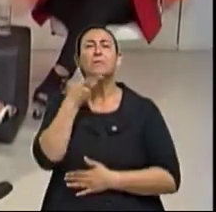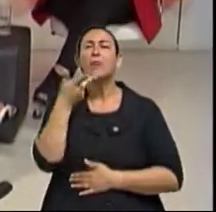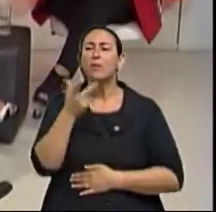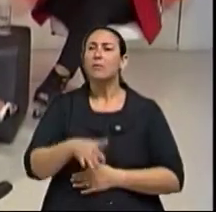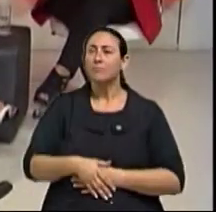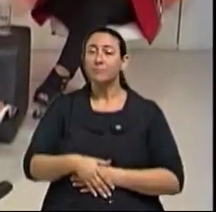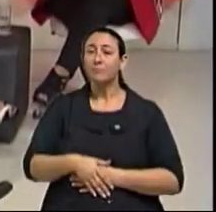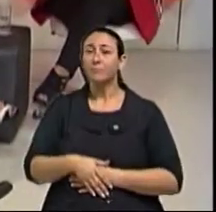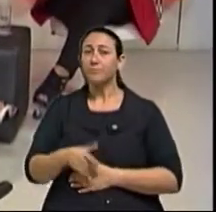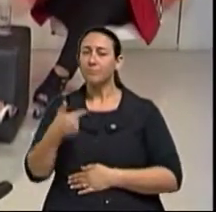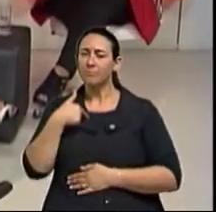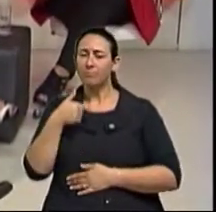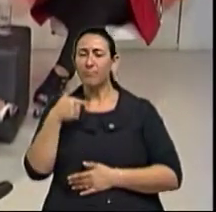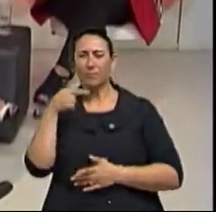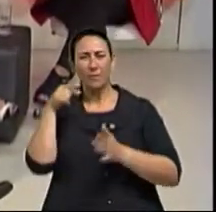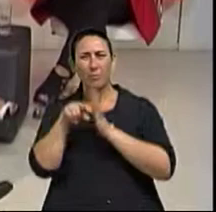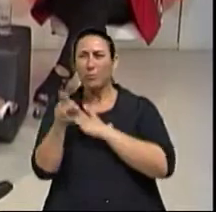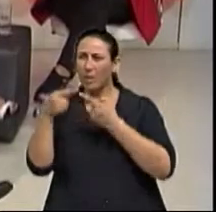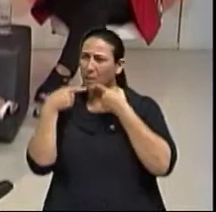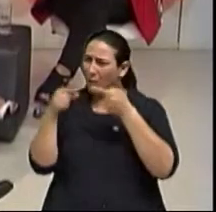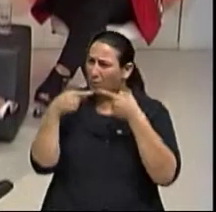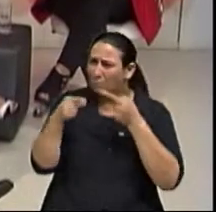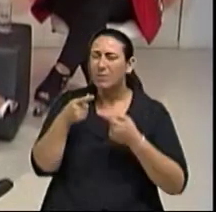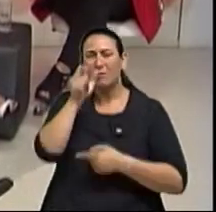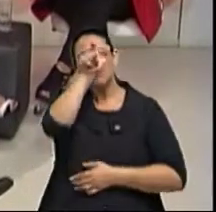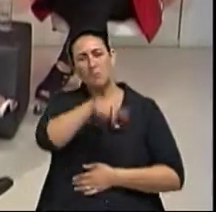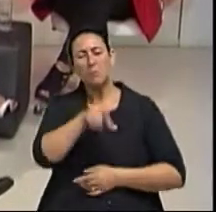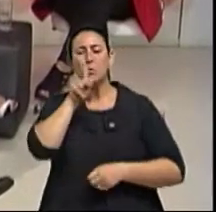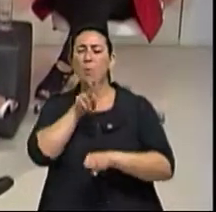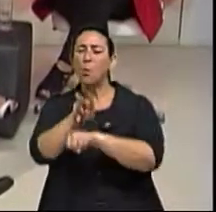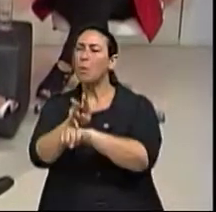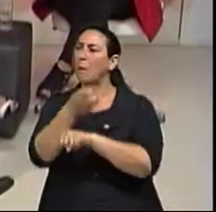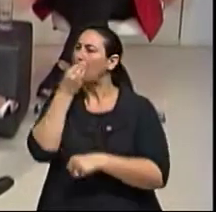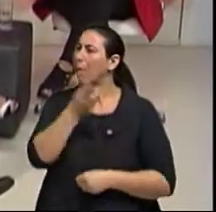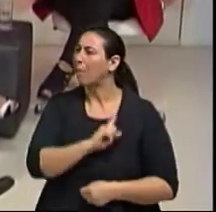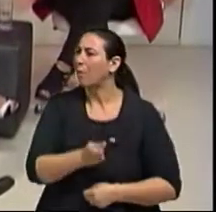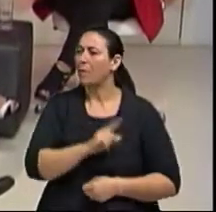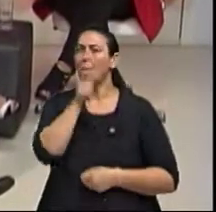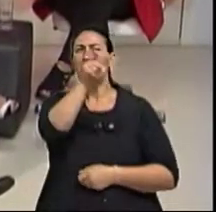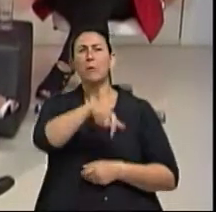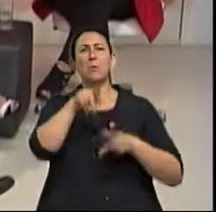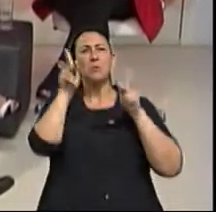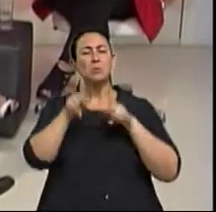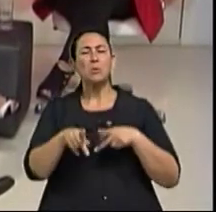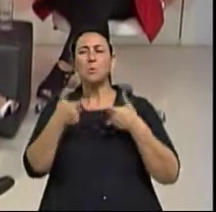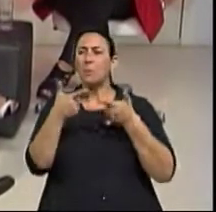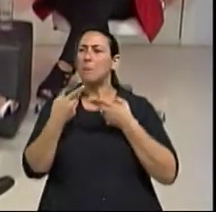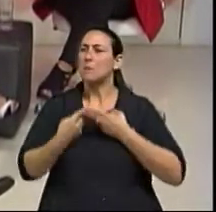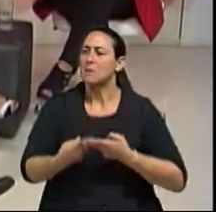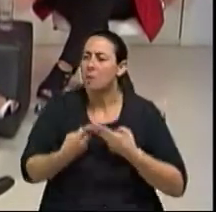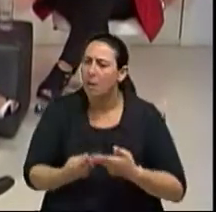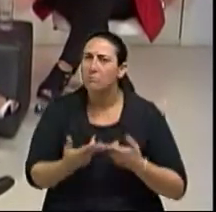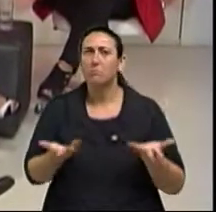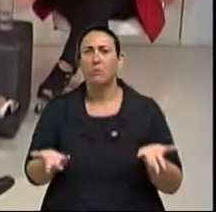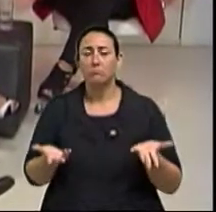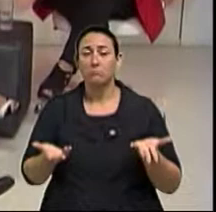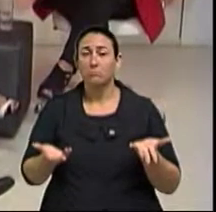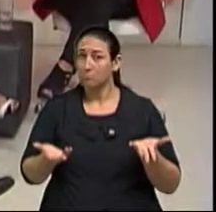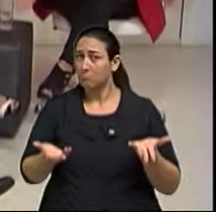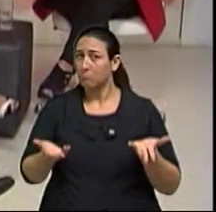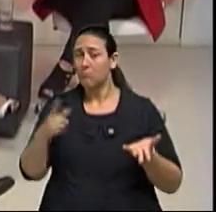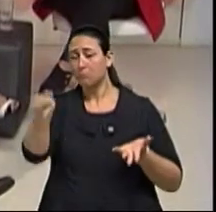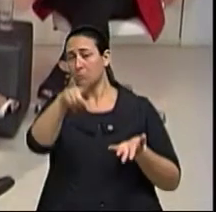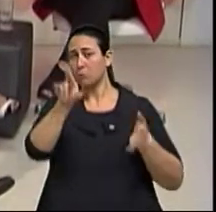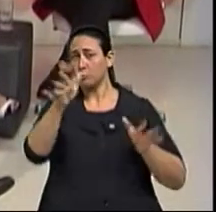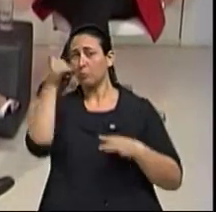era isso que nós vamos falar. Você se queixa do cuidador do seu avô, do seu pai, da sua mãe? Quando cuida, não tem paciência? E já se perguntou